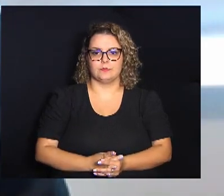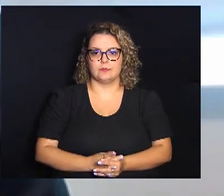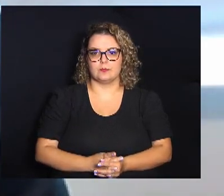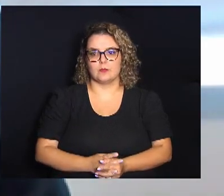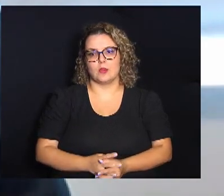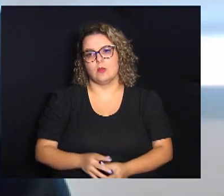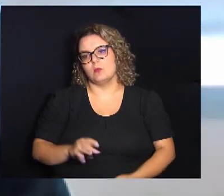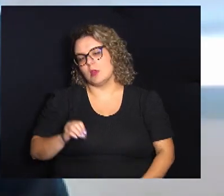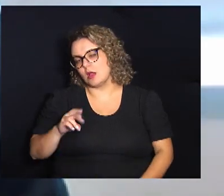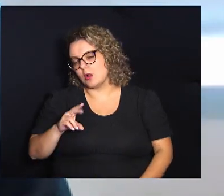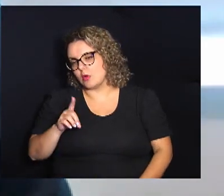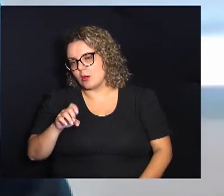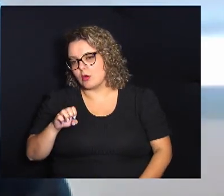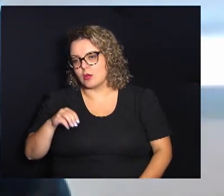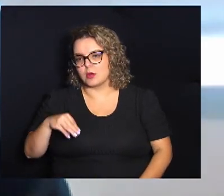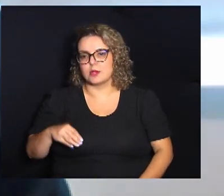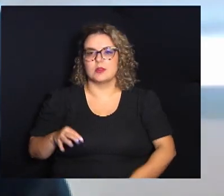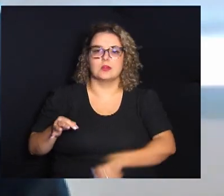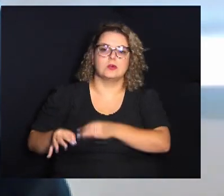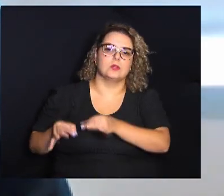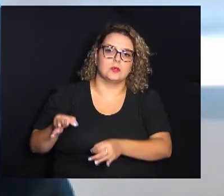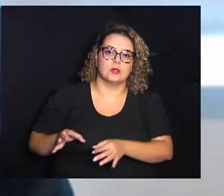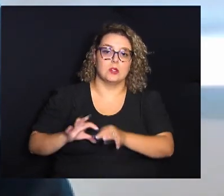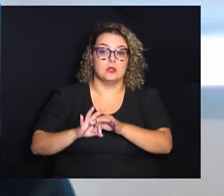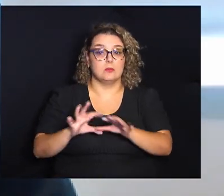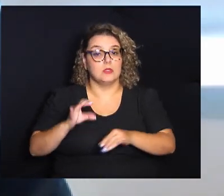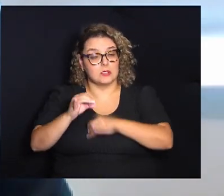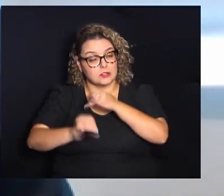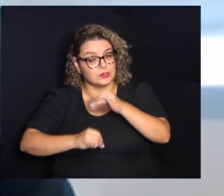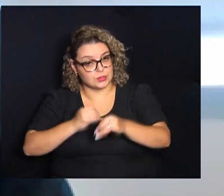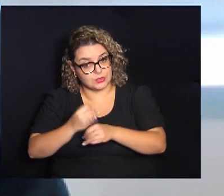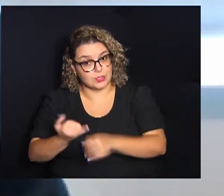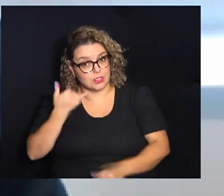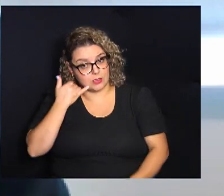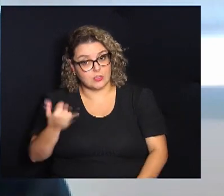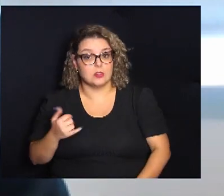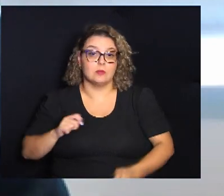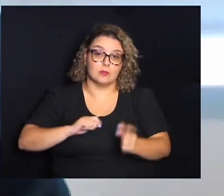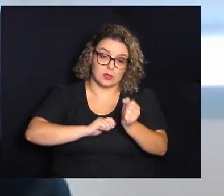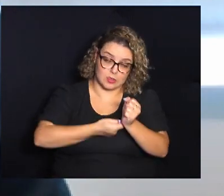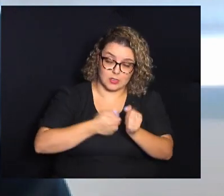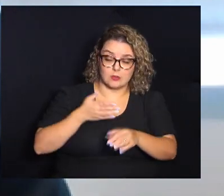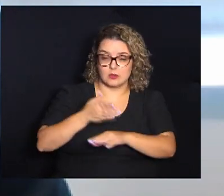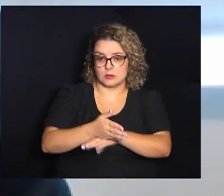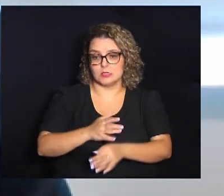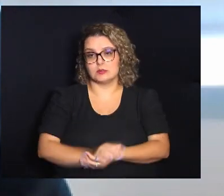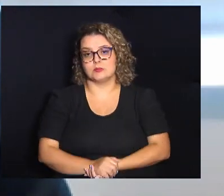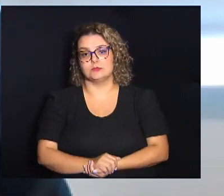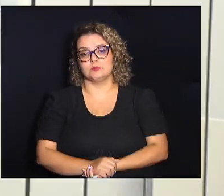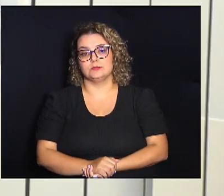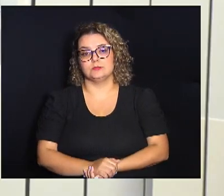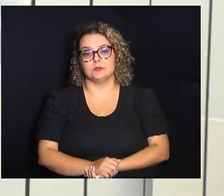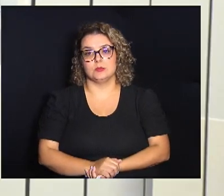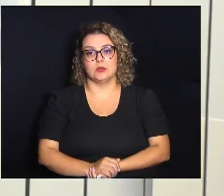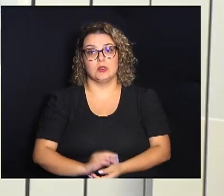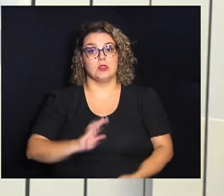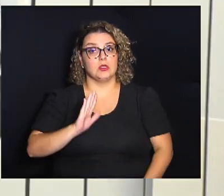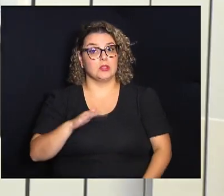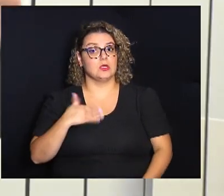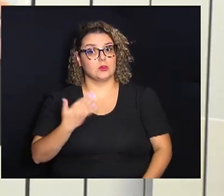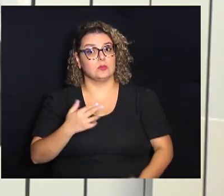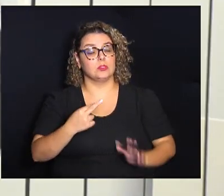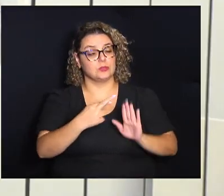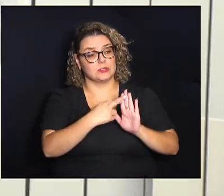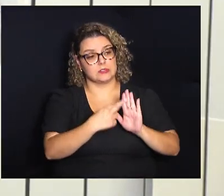você comunica às operadoras de telefone e internet que bloqueiam o acesso, né? E quando que essas